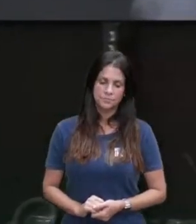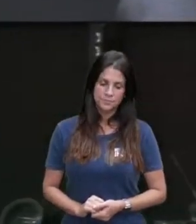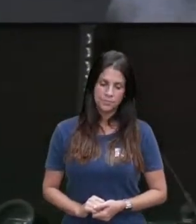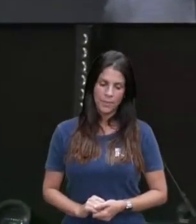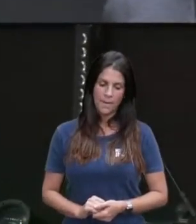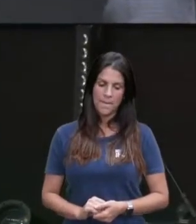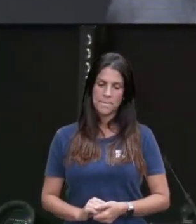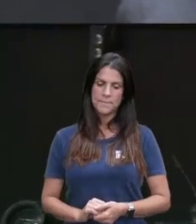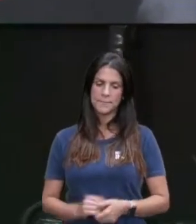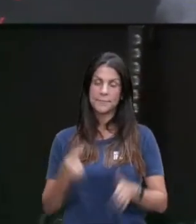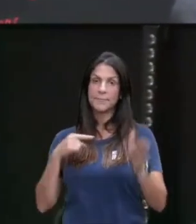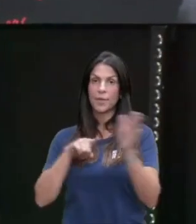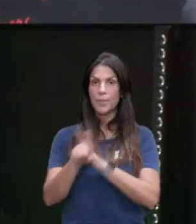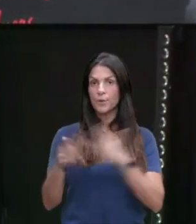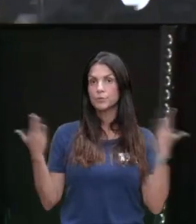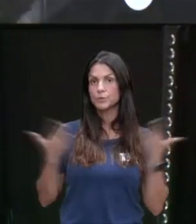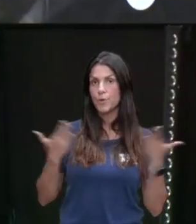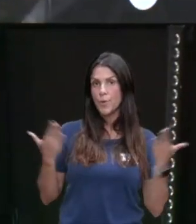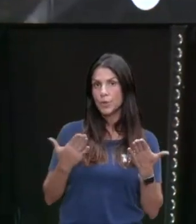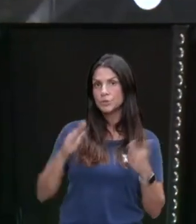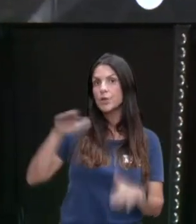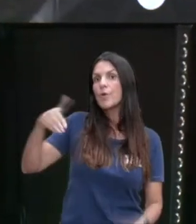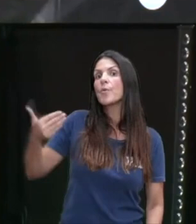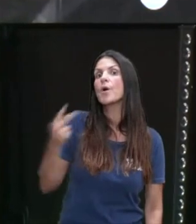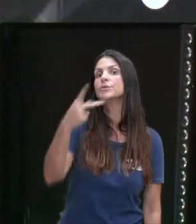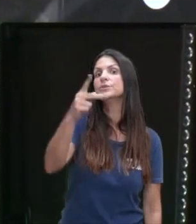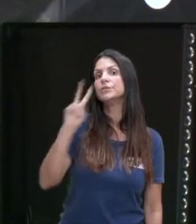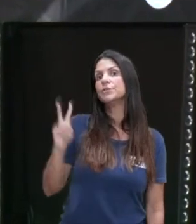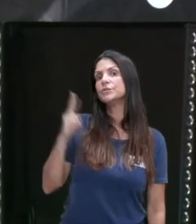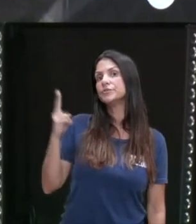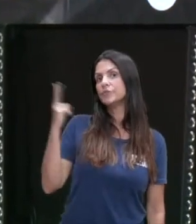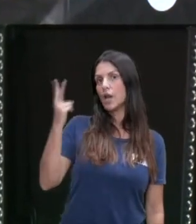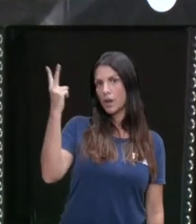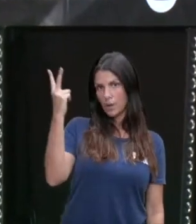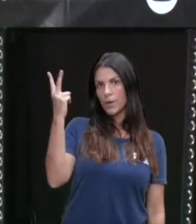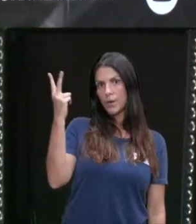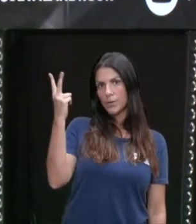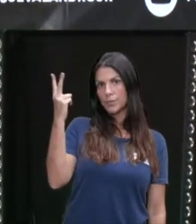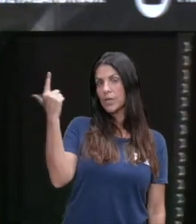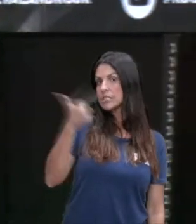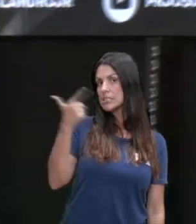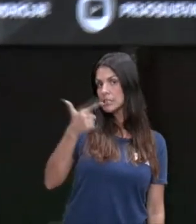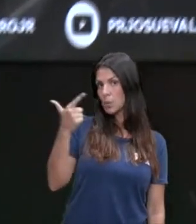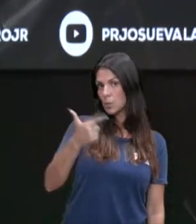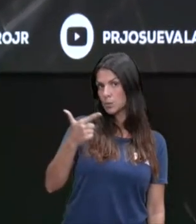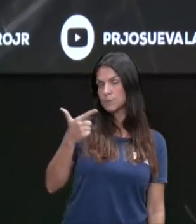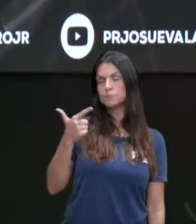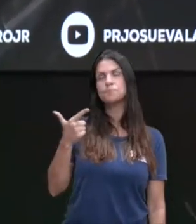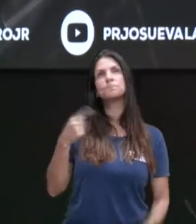e a pergunta de hoje a qual é o seu valor Oi e a segunda pergunta